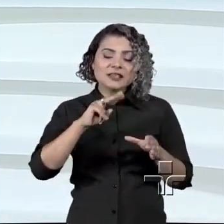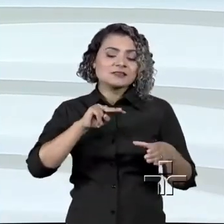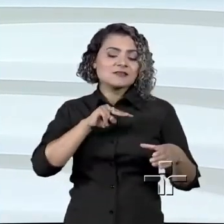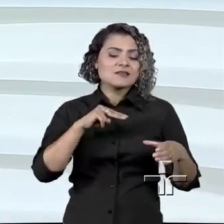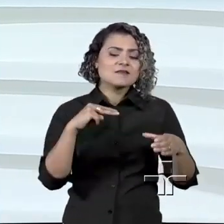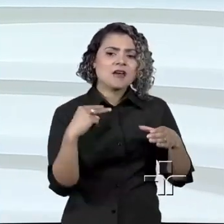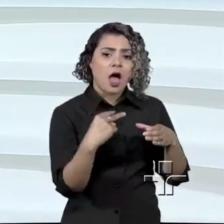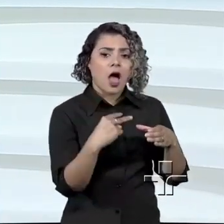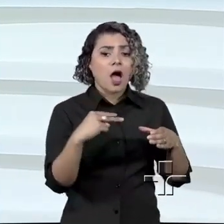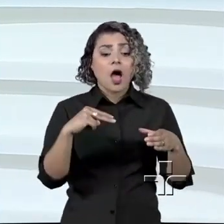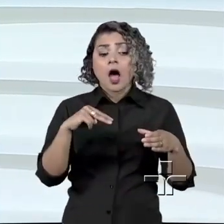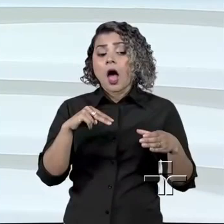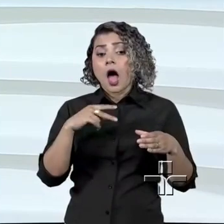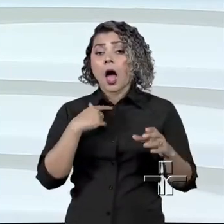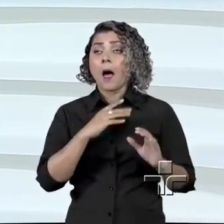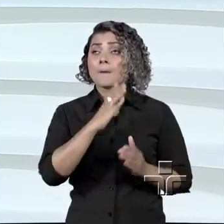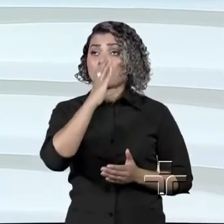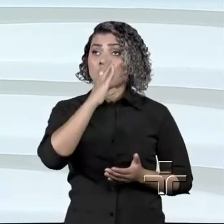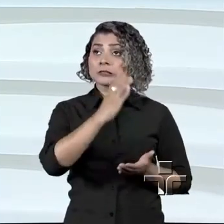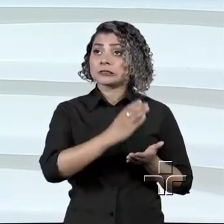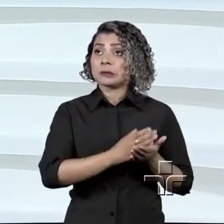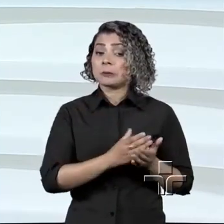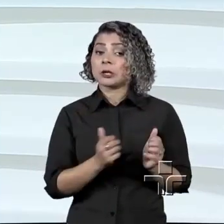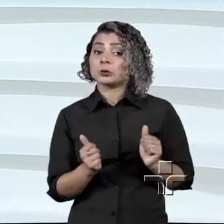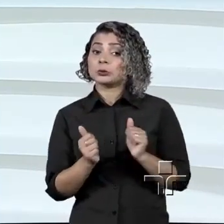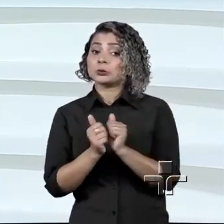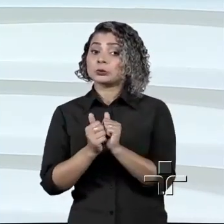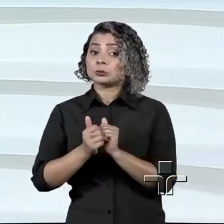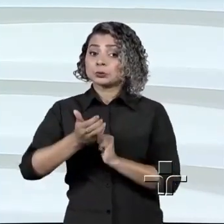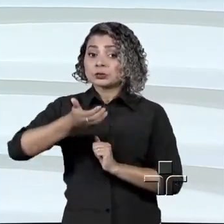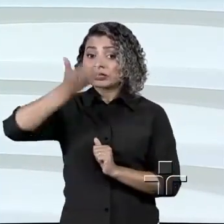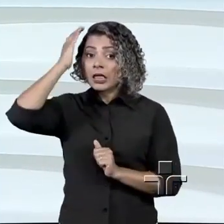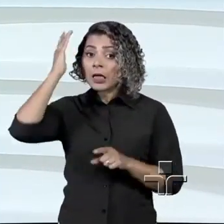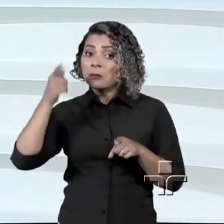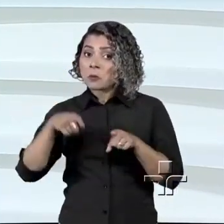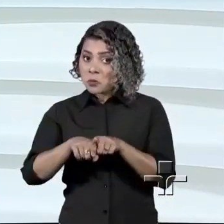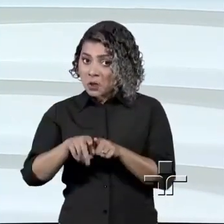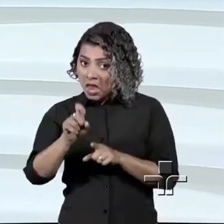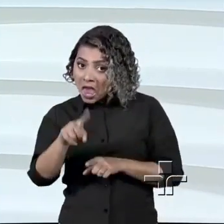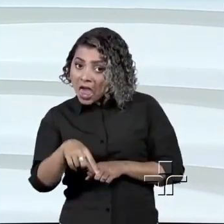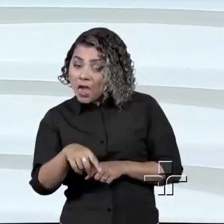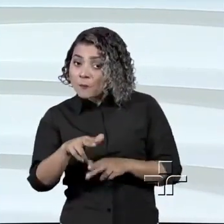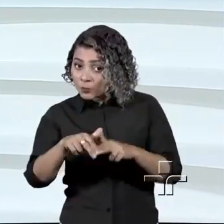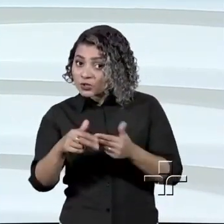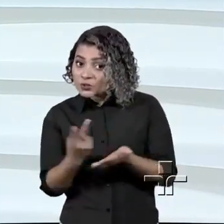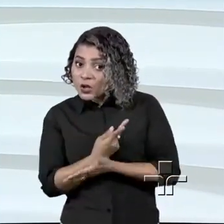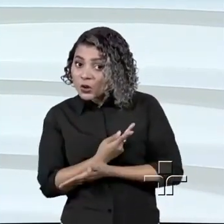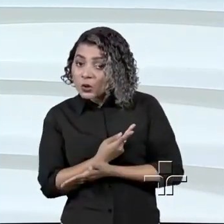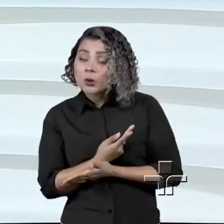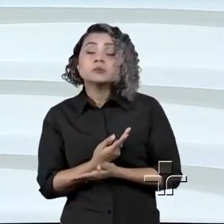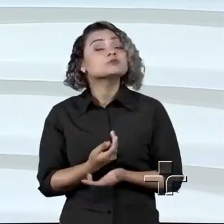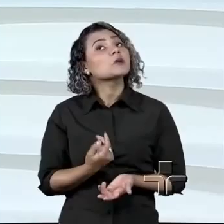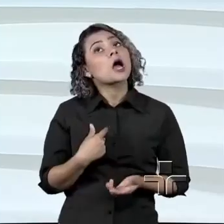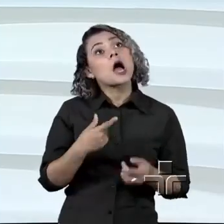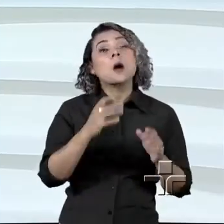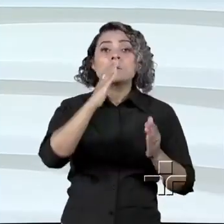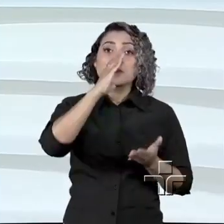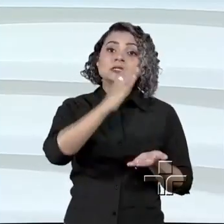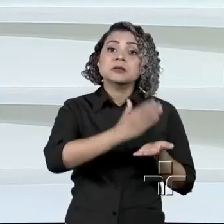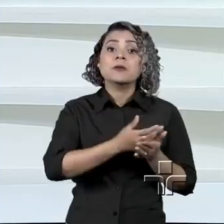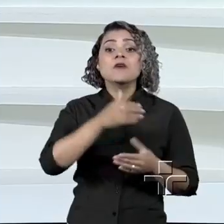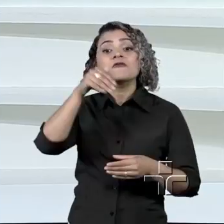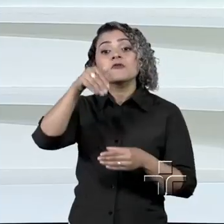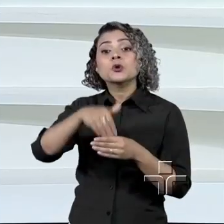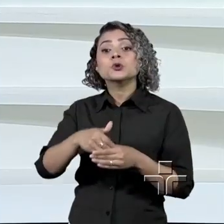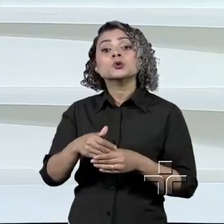Porque o PSDB integrou o governo Temer, esse foi o erro. Não, porque o PSDB votou a favor do